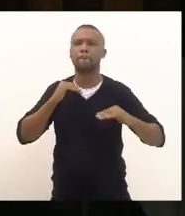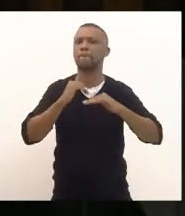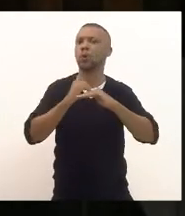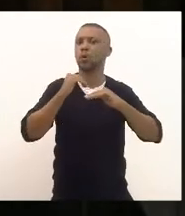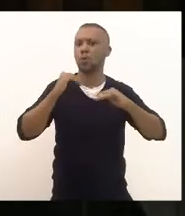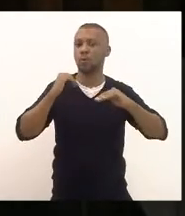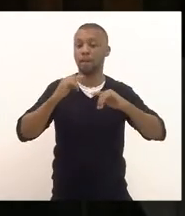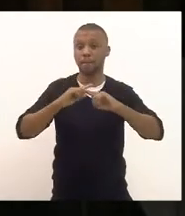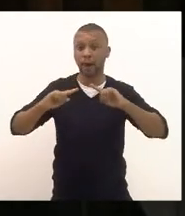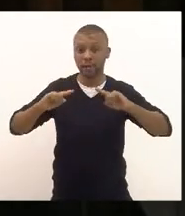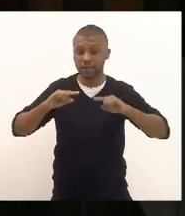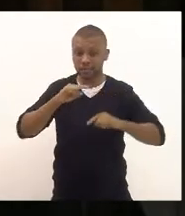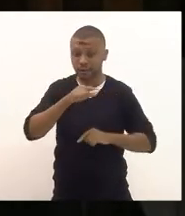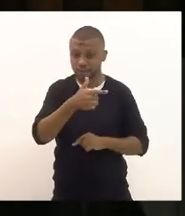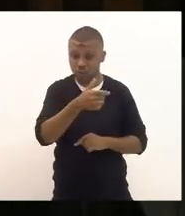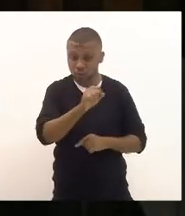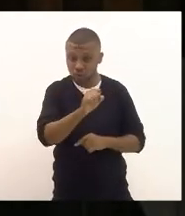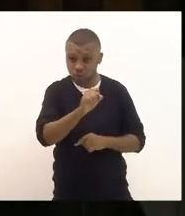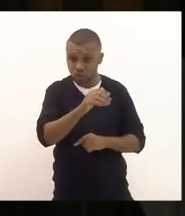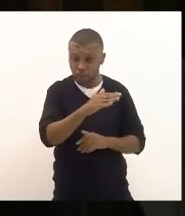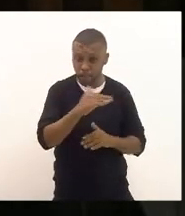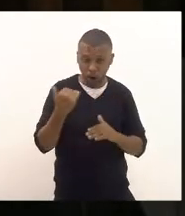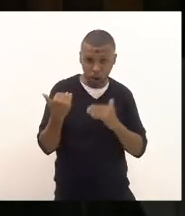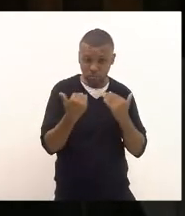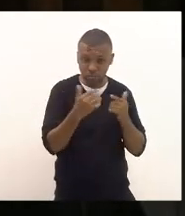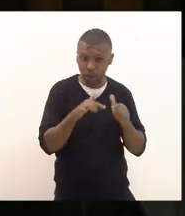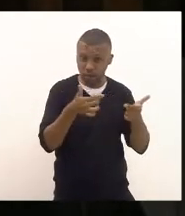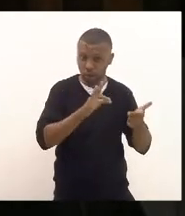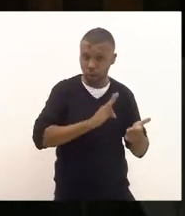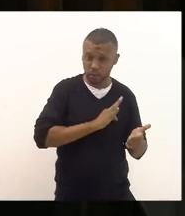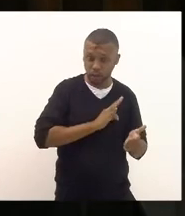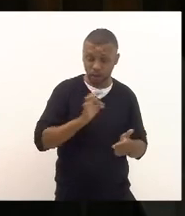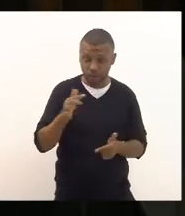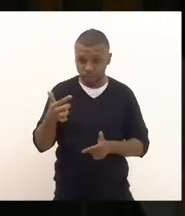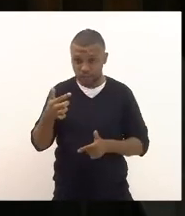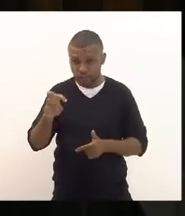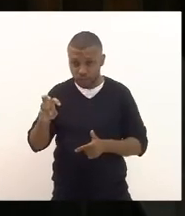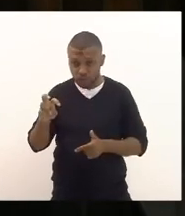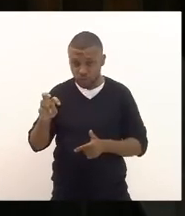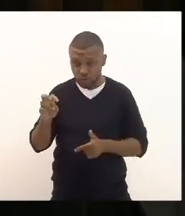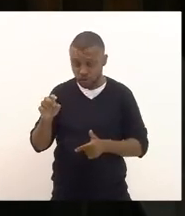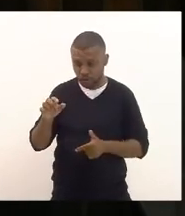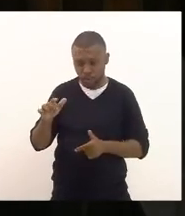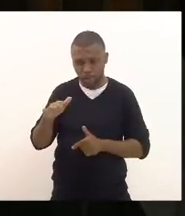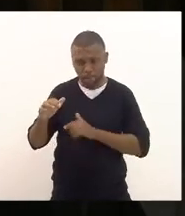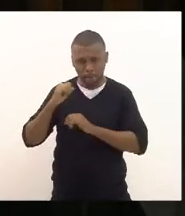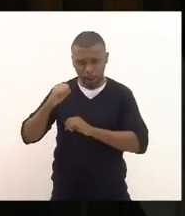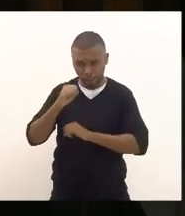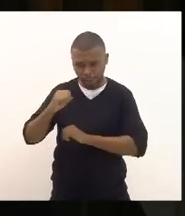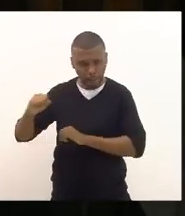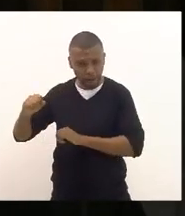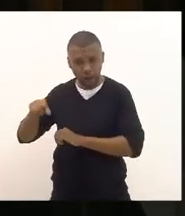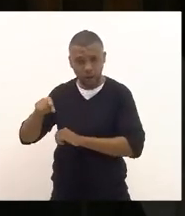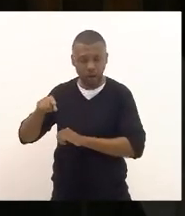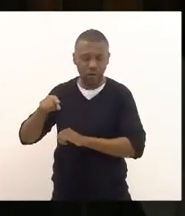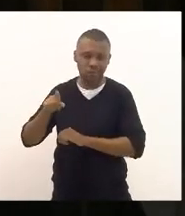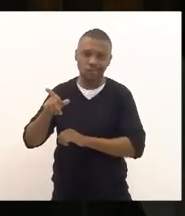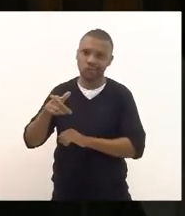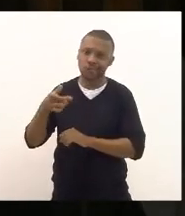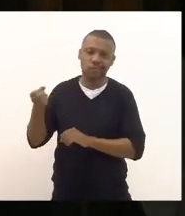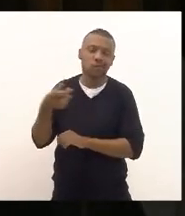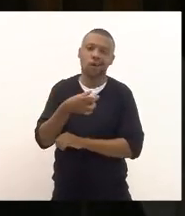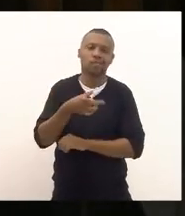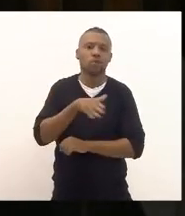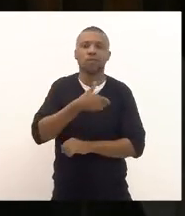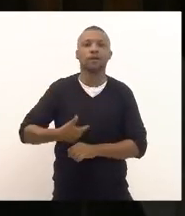com 28 mortos numa operação 25 e outro isso é inédito na história do Estado do Rio de Janeiro o governo Cláudio Castro